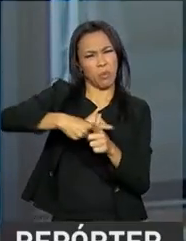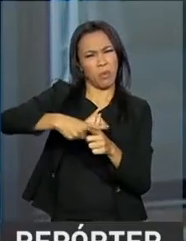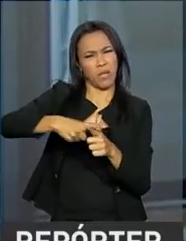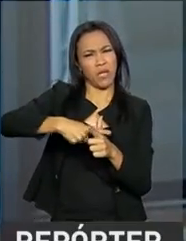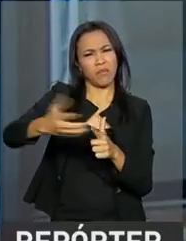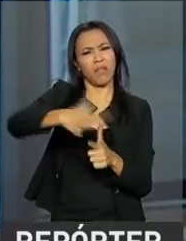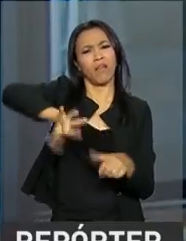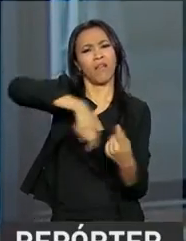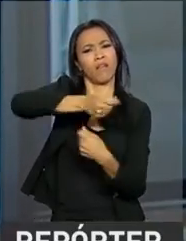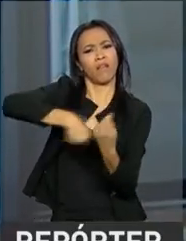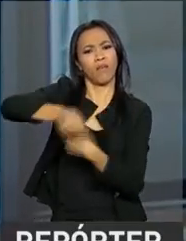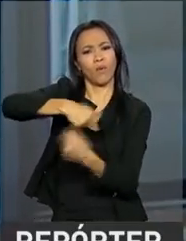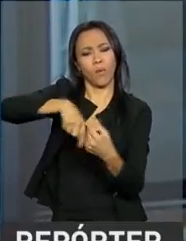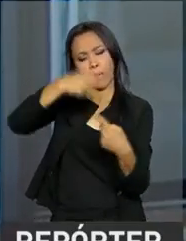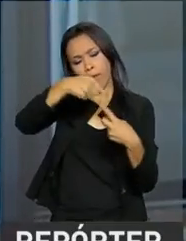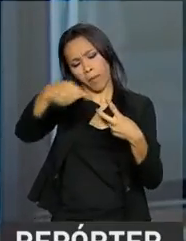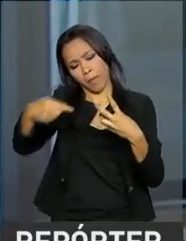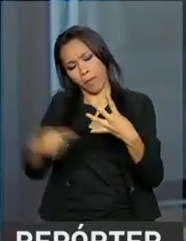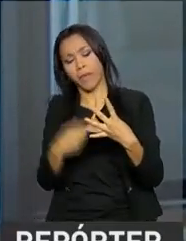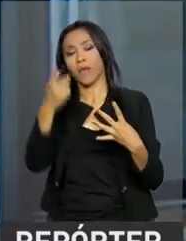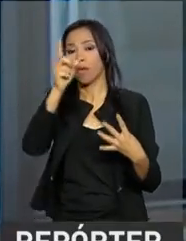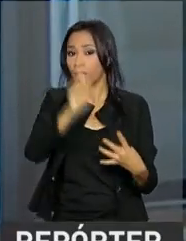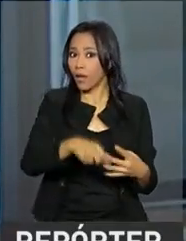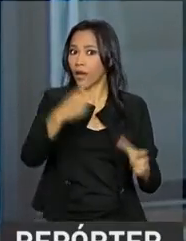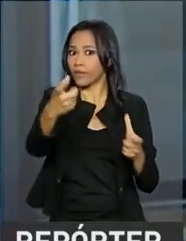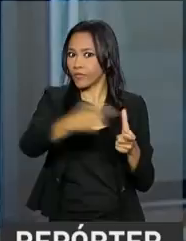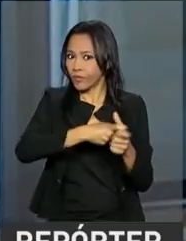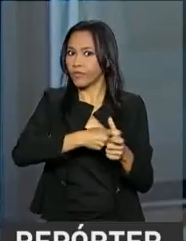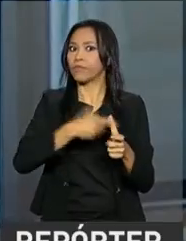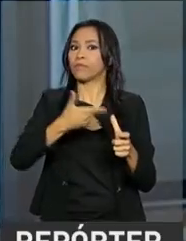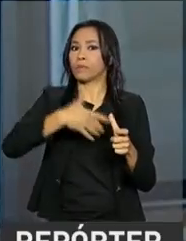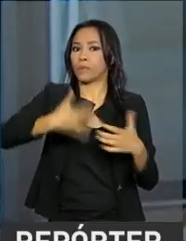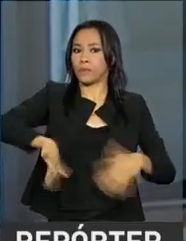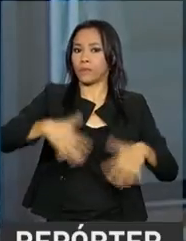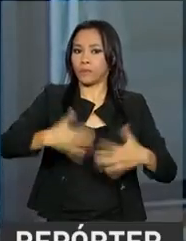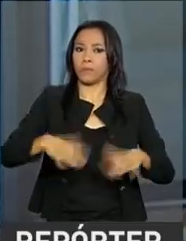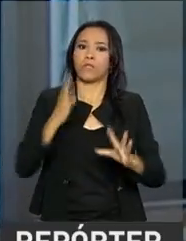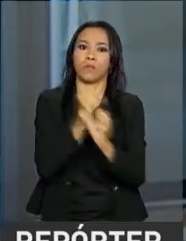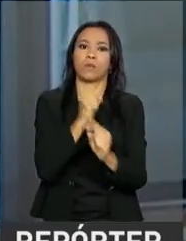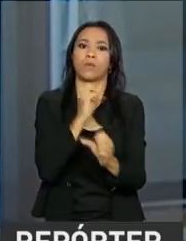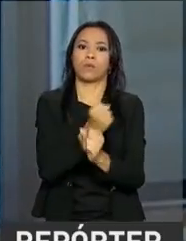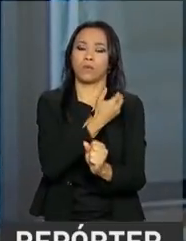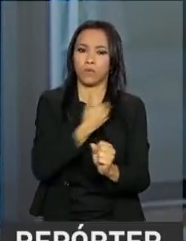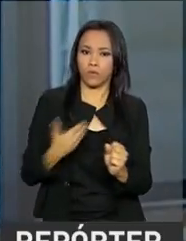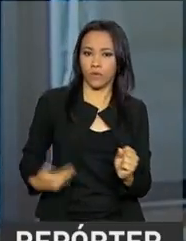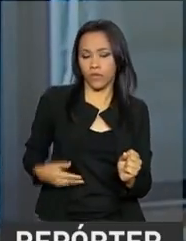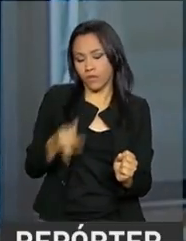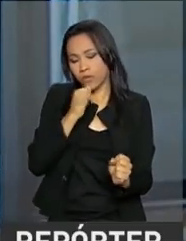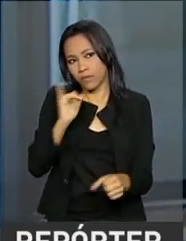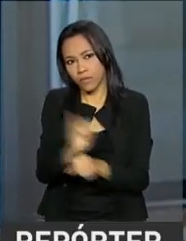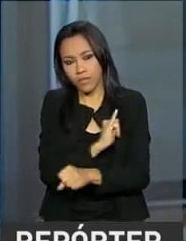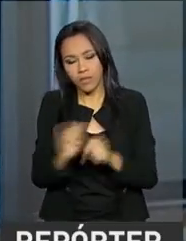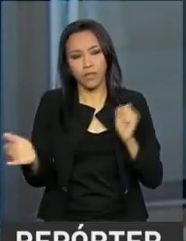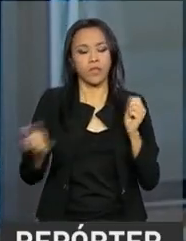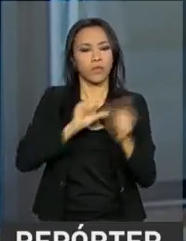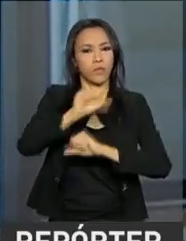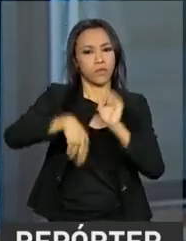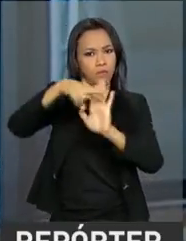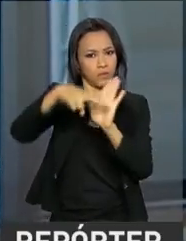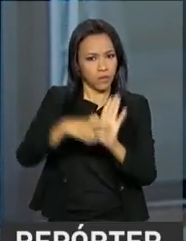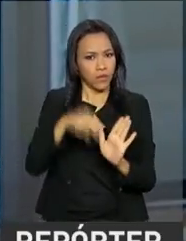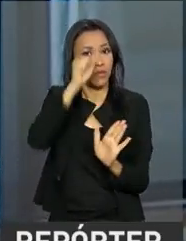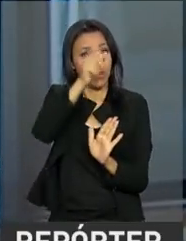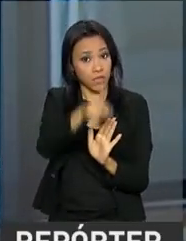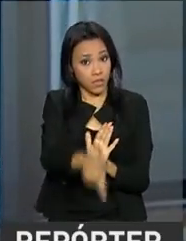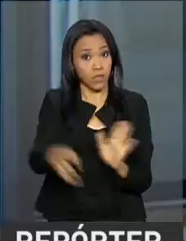econômica que segundo ele era o déficit das contas públicas e isso através de medidas como a reforma da Previdência e o